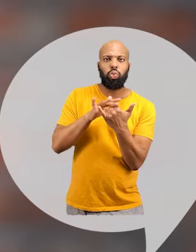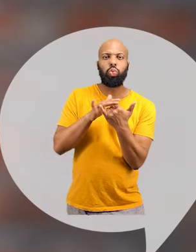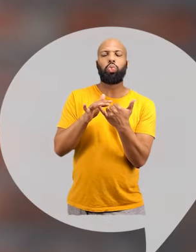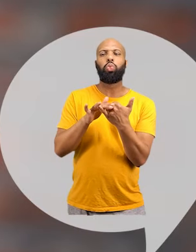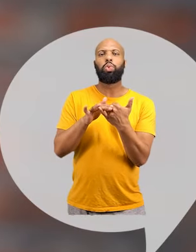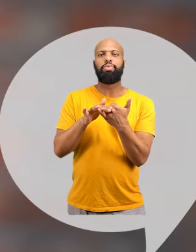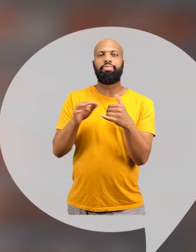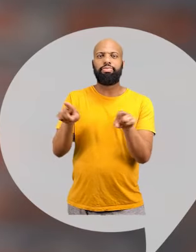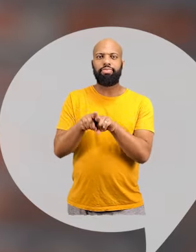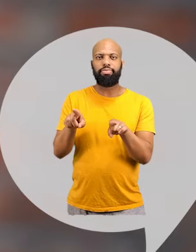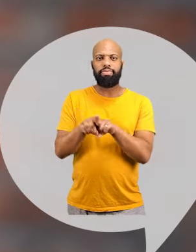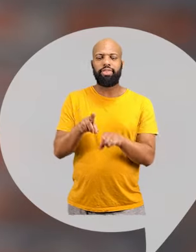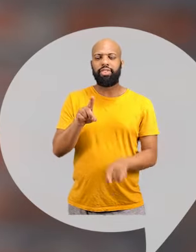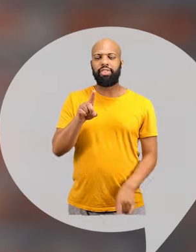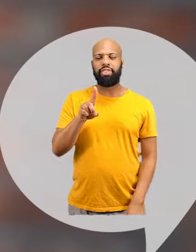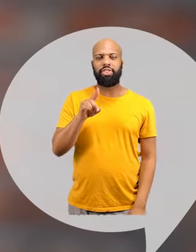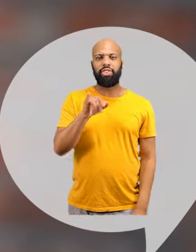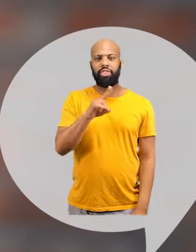Spotify dizer